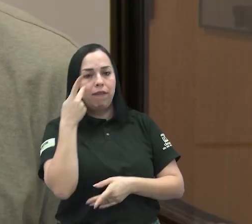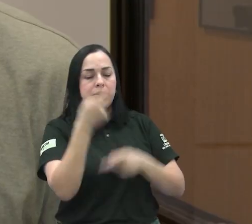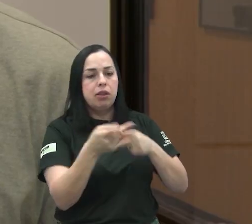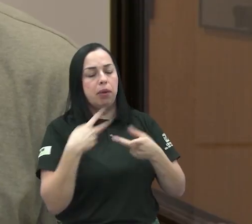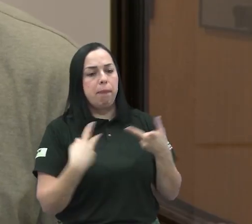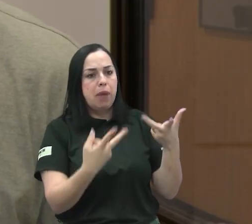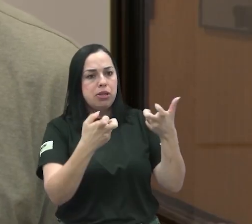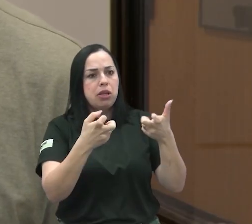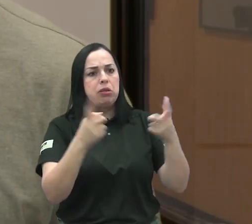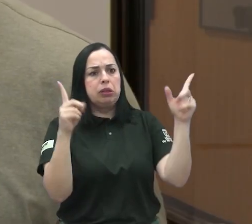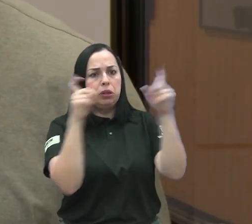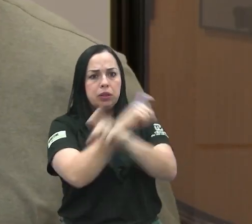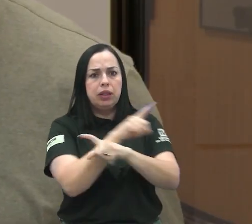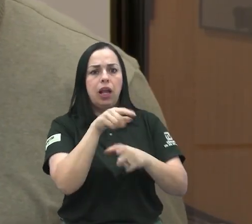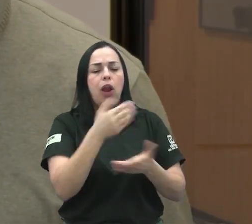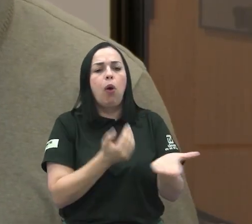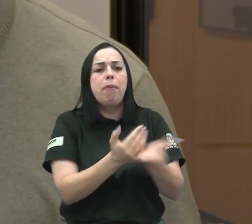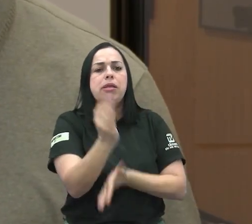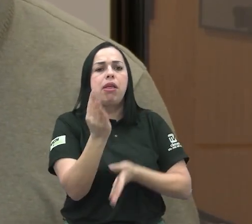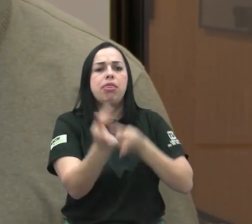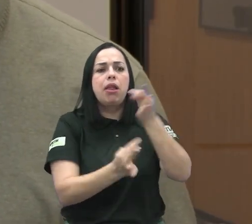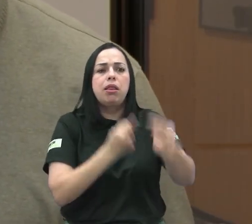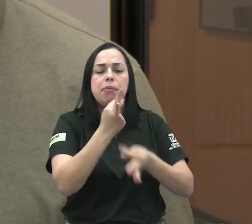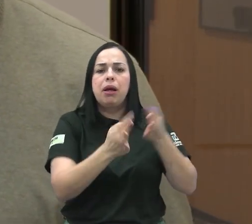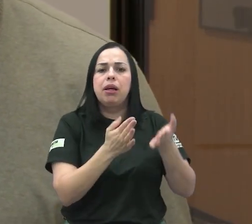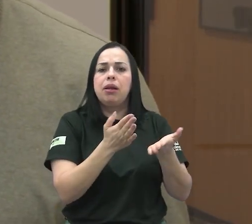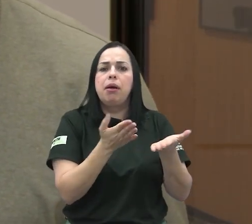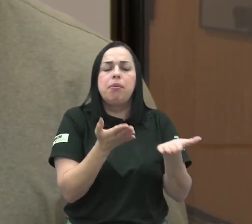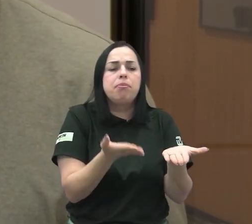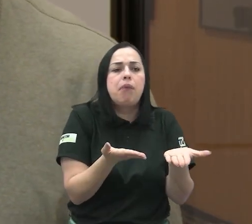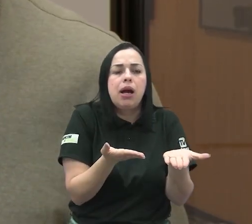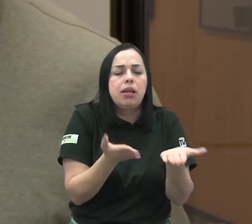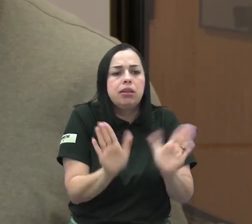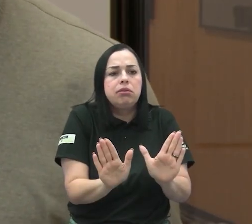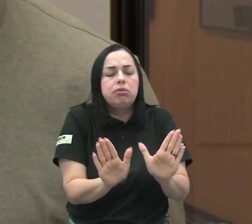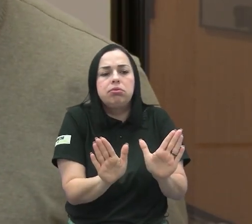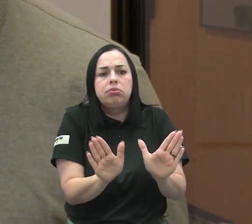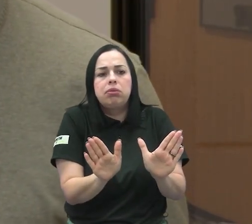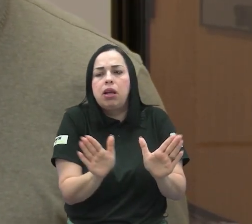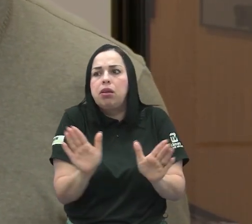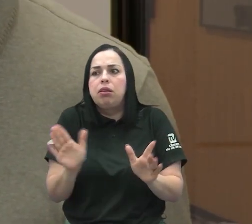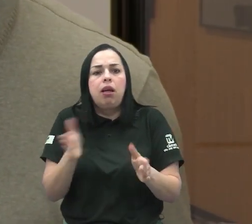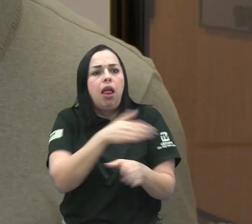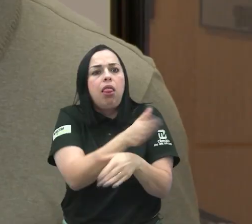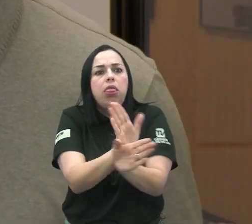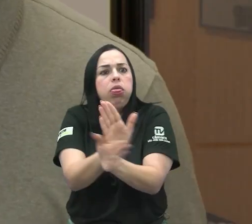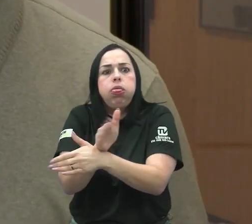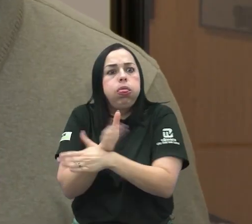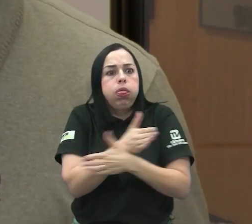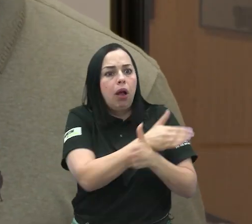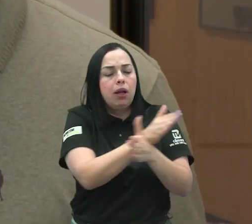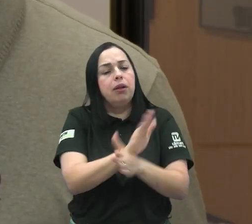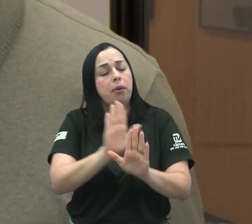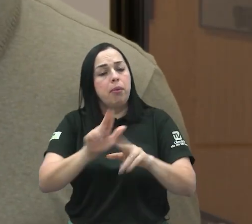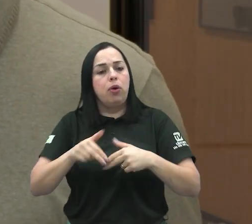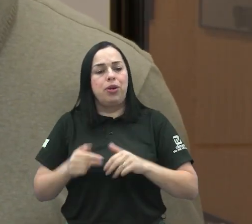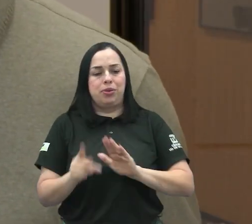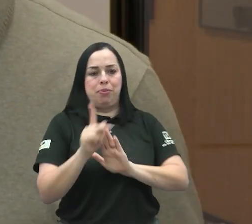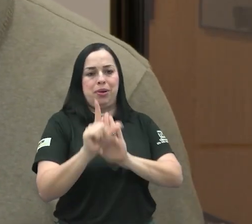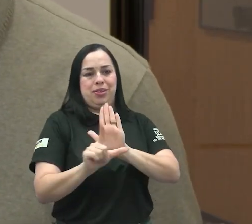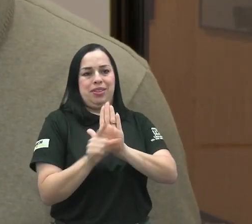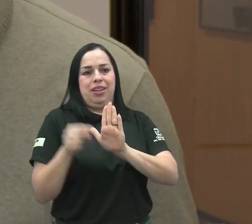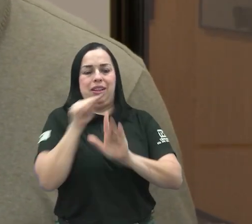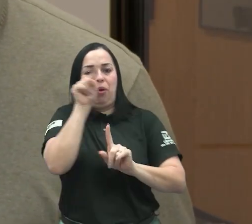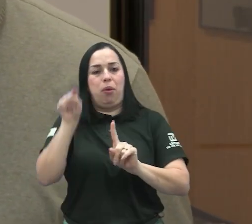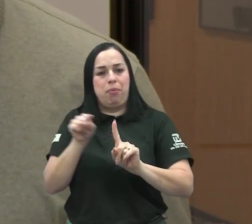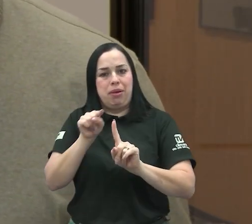dificuldade. A pessoa acaba fazendo o tratamento, mas não tem um abraço, ele acaba ficando perdido. Então eu acho que o objetivo